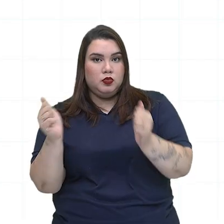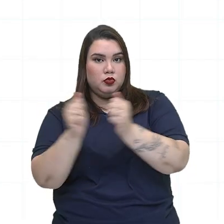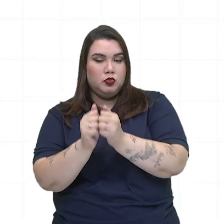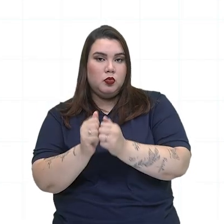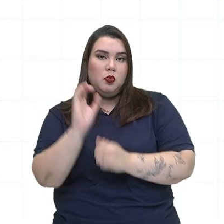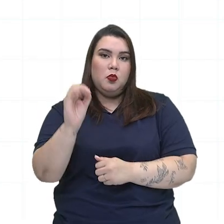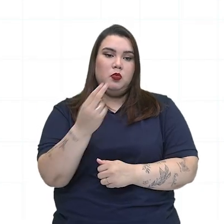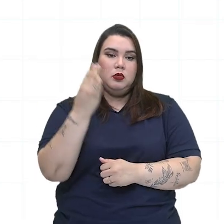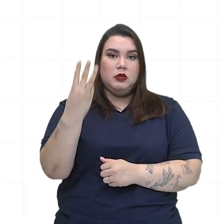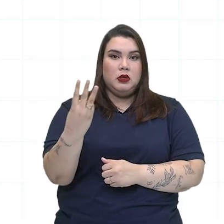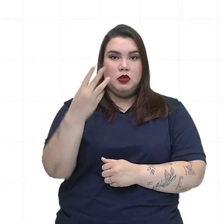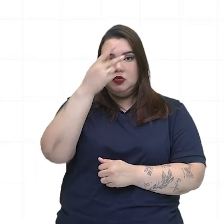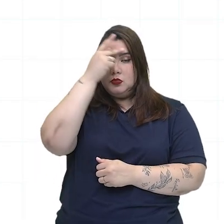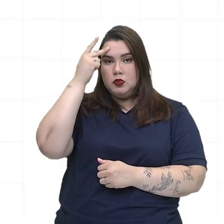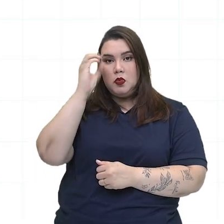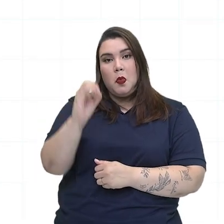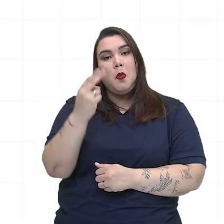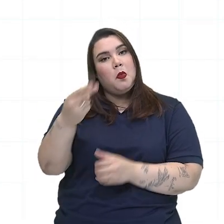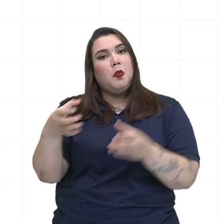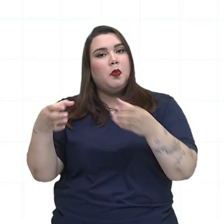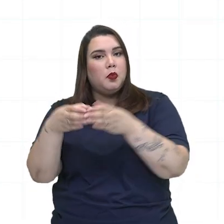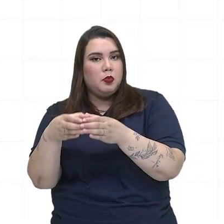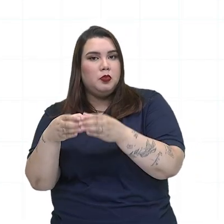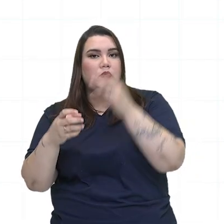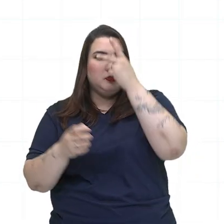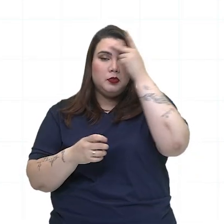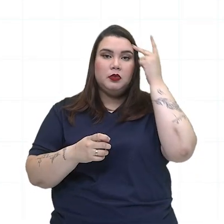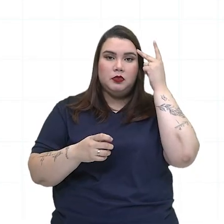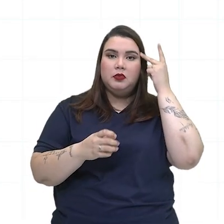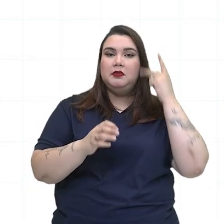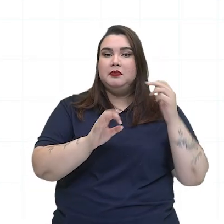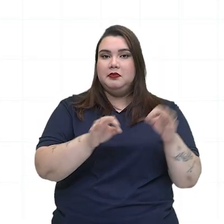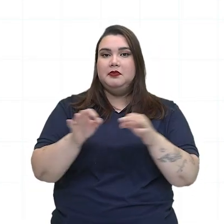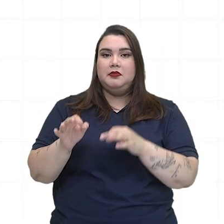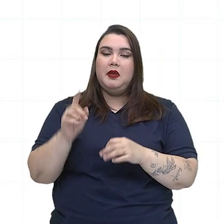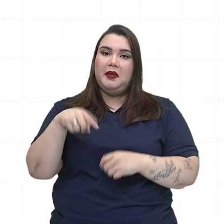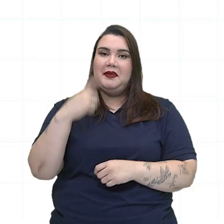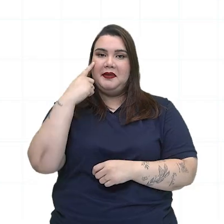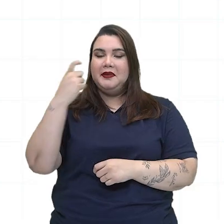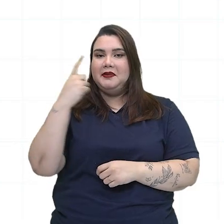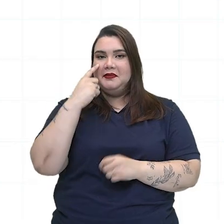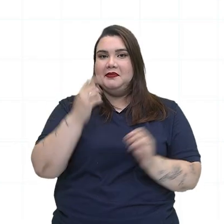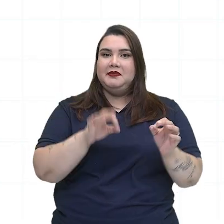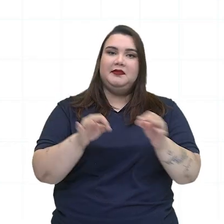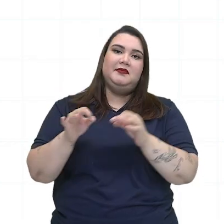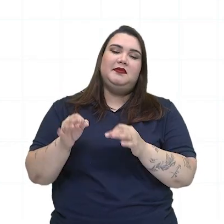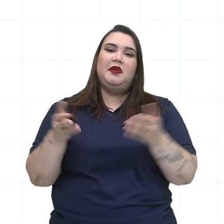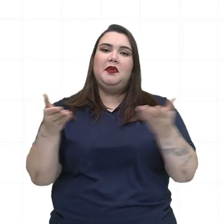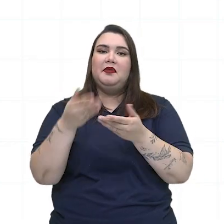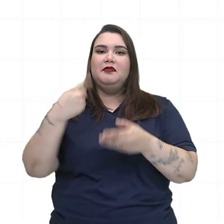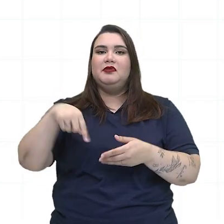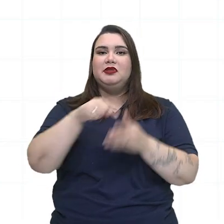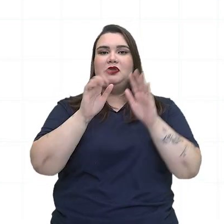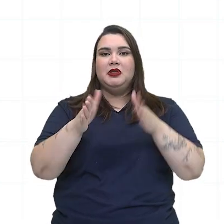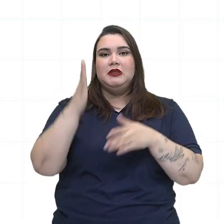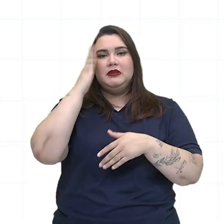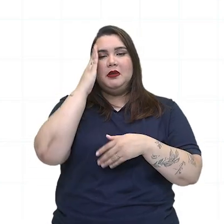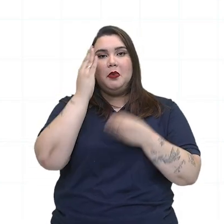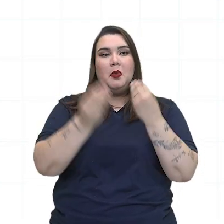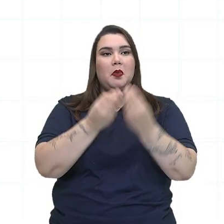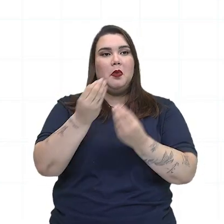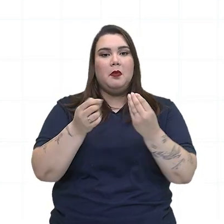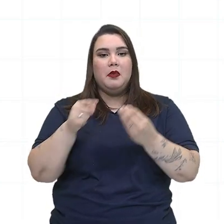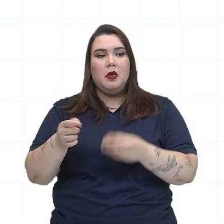times. É bem interessante, não é mesmo? Muito bem, agora vocês já viram por que o boliche é considerado um esporte